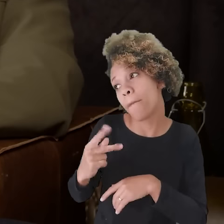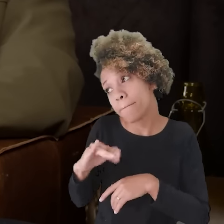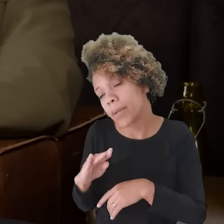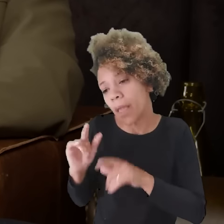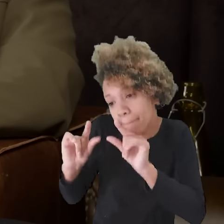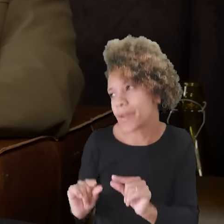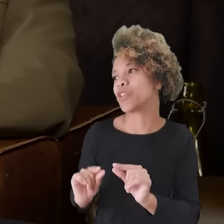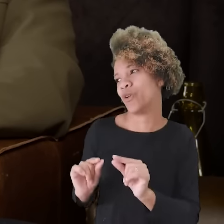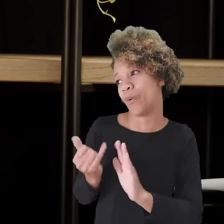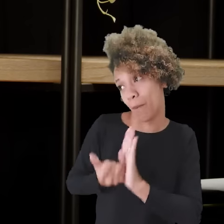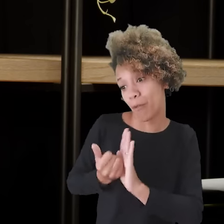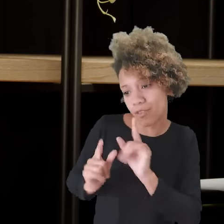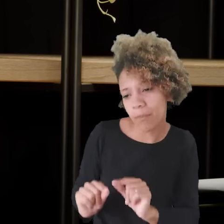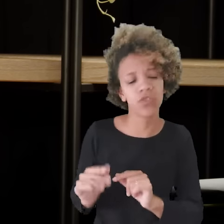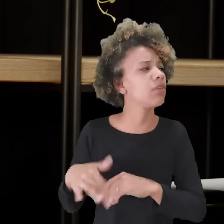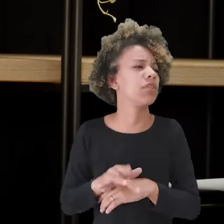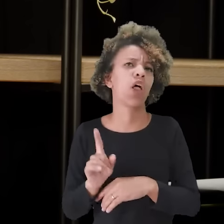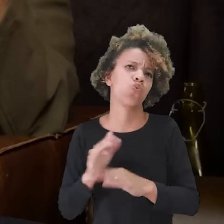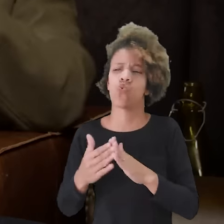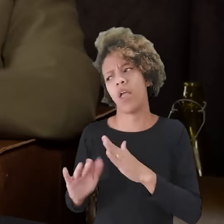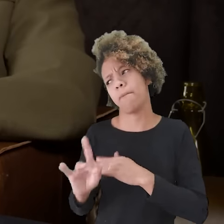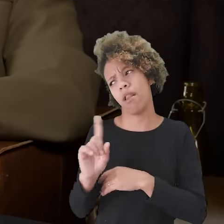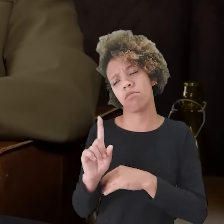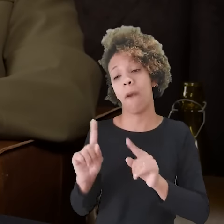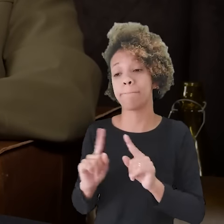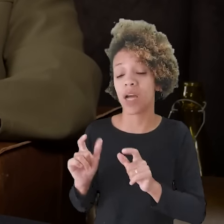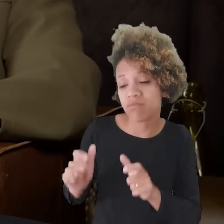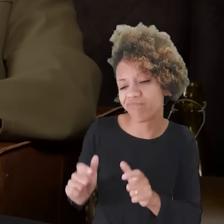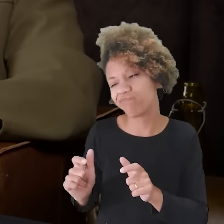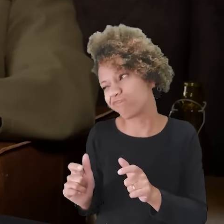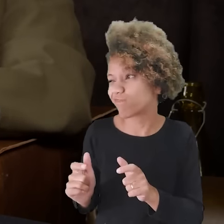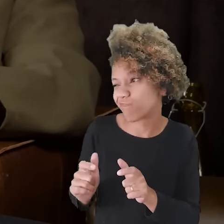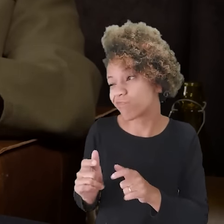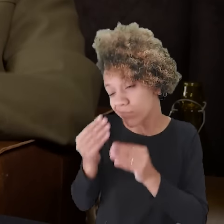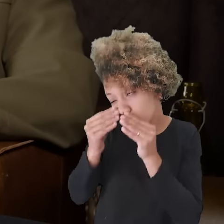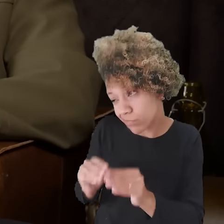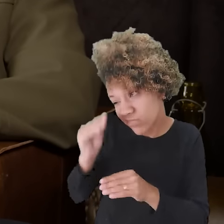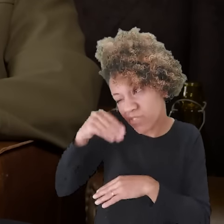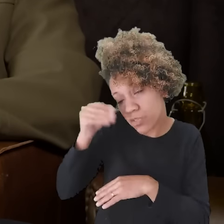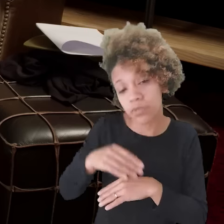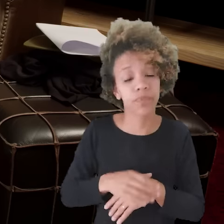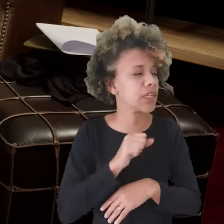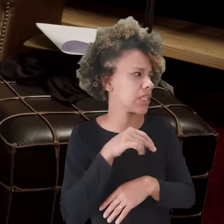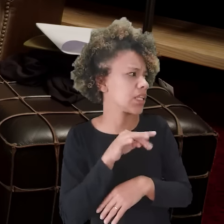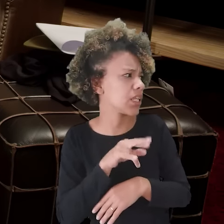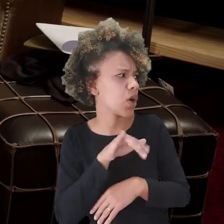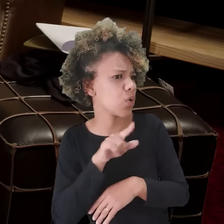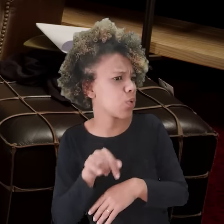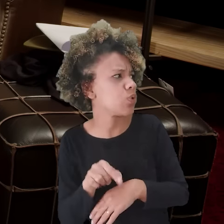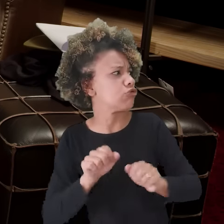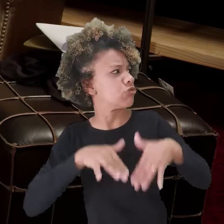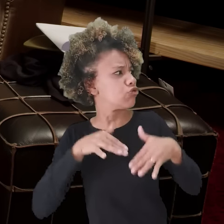menor do que o do Espinheiro é uma quebrada não chega essa quebrada o bairro não é tão tipo Nobre como o recorde